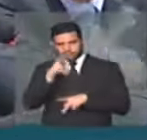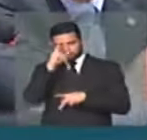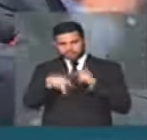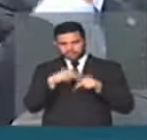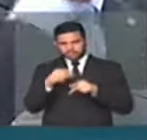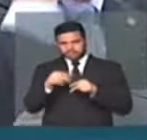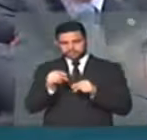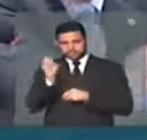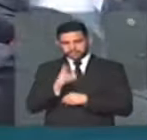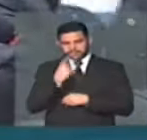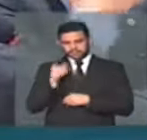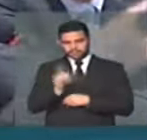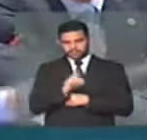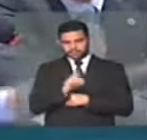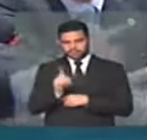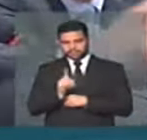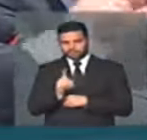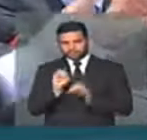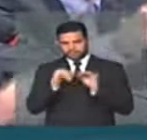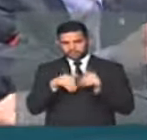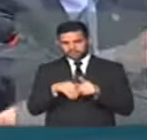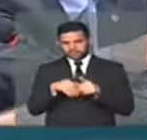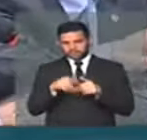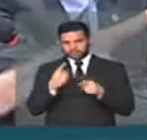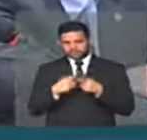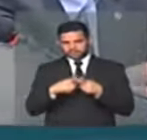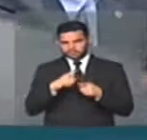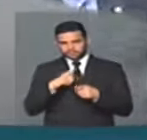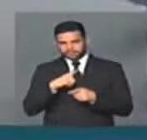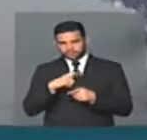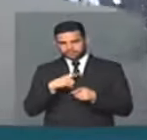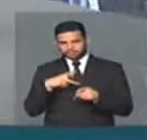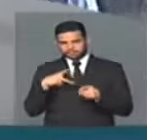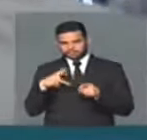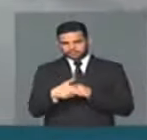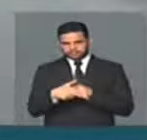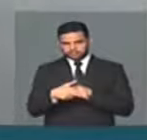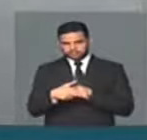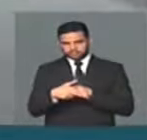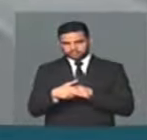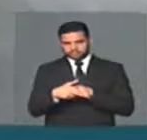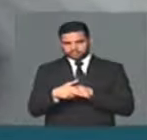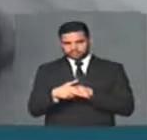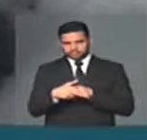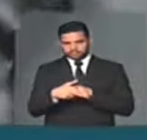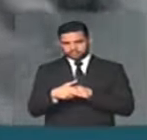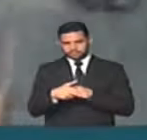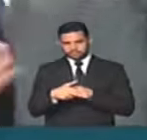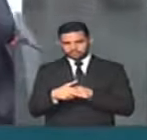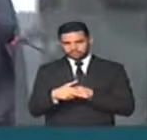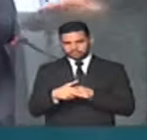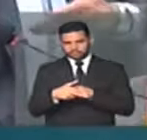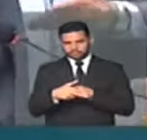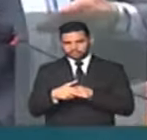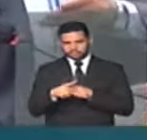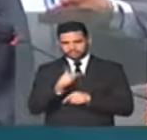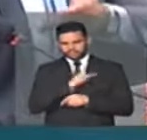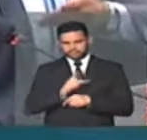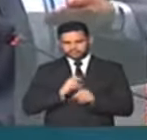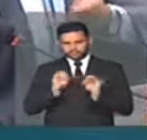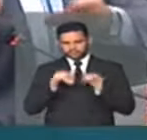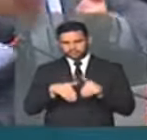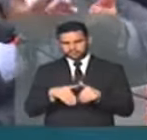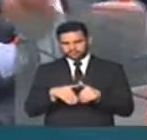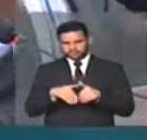maioria da população brasileira diria que não. Eu quero concluir porque eu tive meu tempo interrompido. Do mesmo pra jeito. Para concluir, deputado. Presidente, por favor,